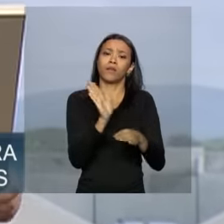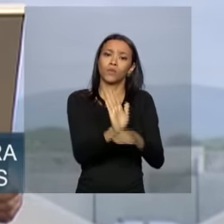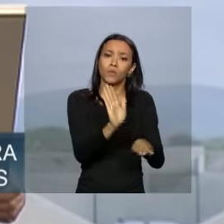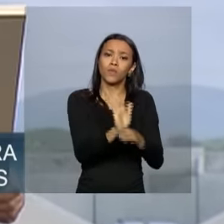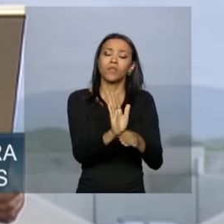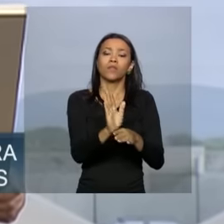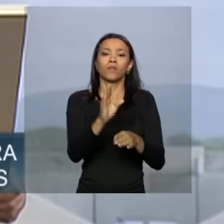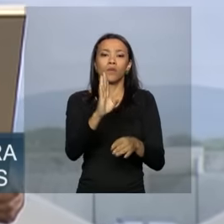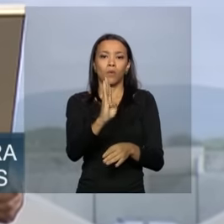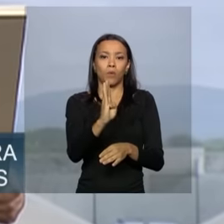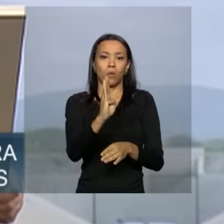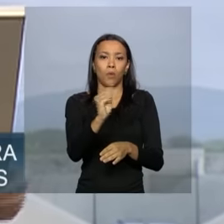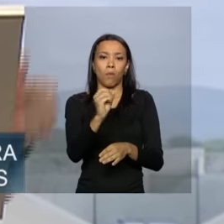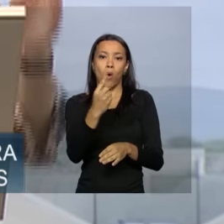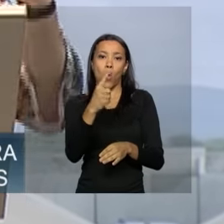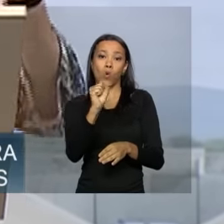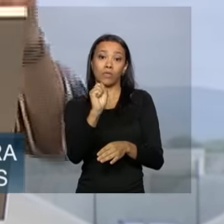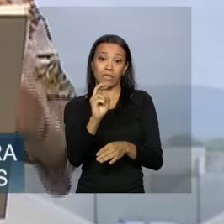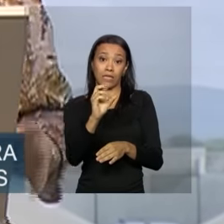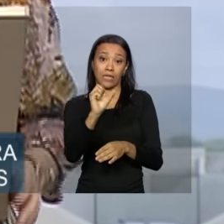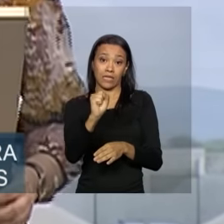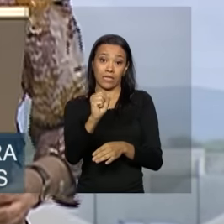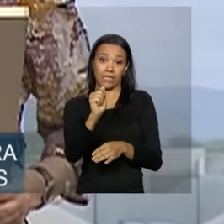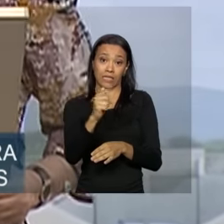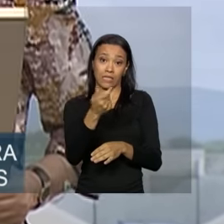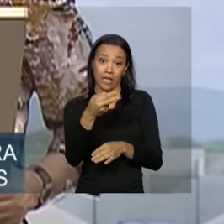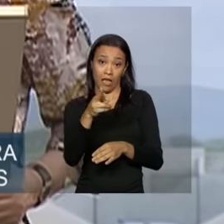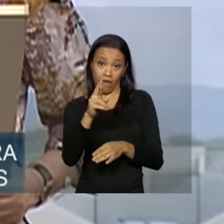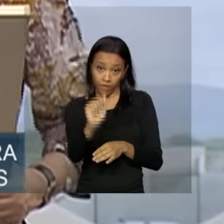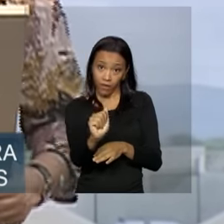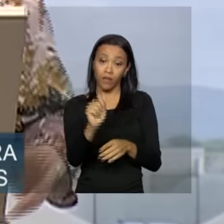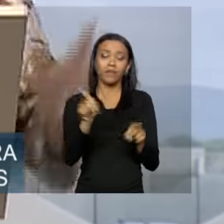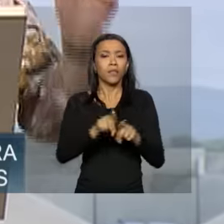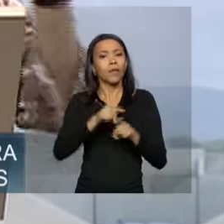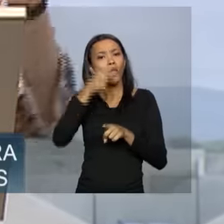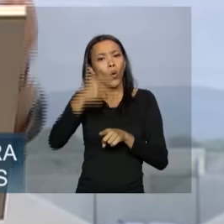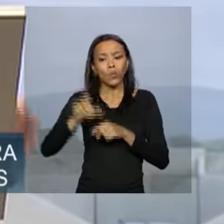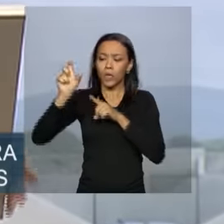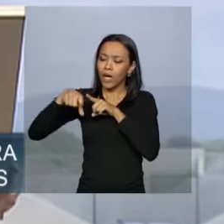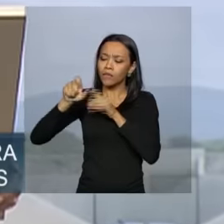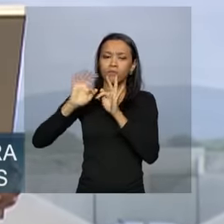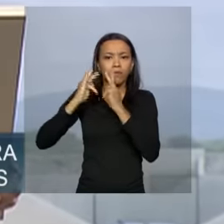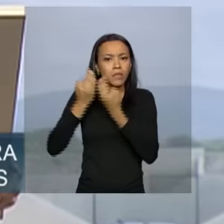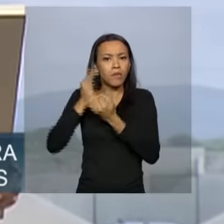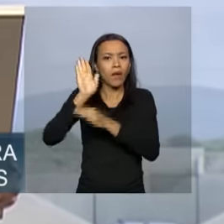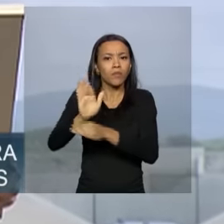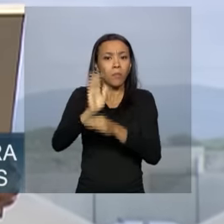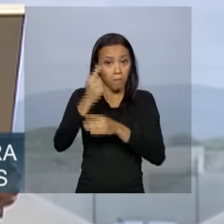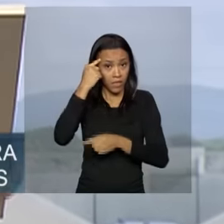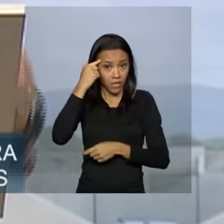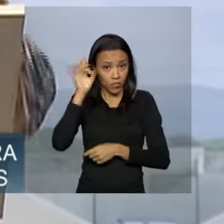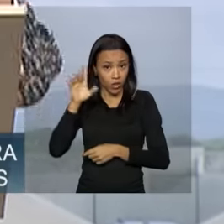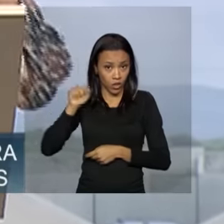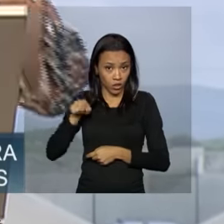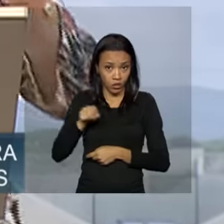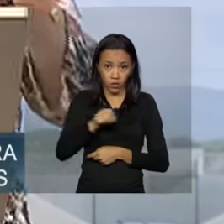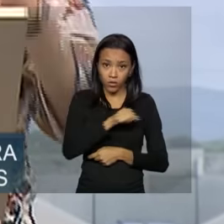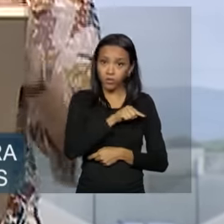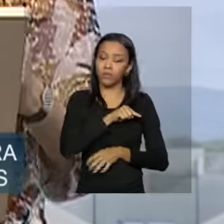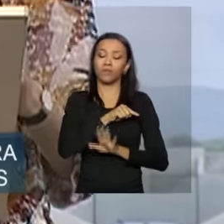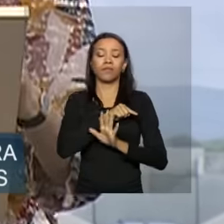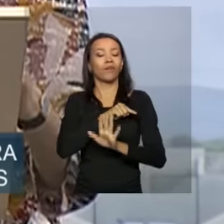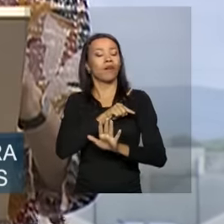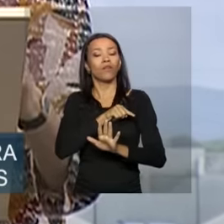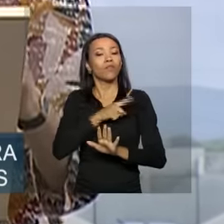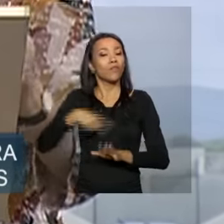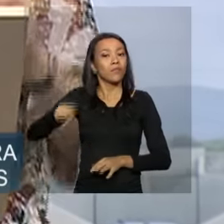proteção que é garantida pelo Bolsa Família. Nós não pensamos só nisso, não. Nós olhamos